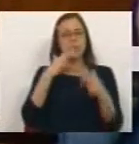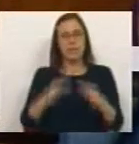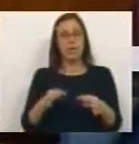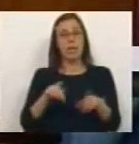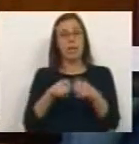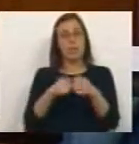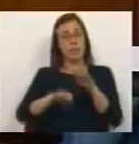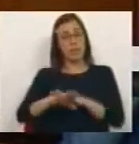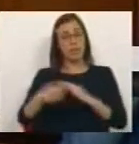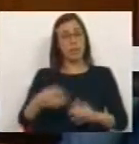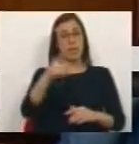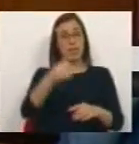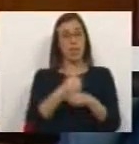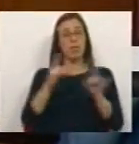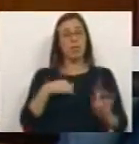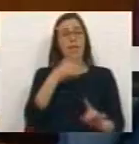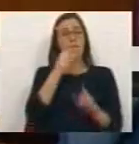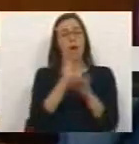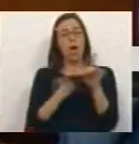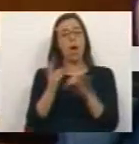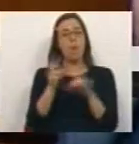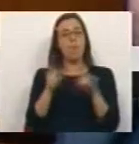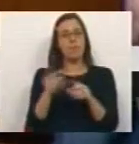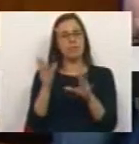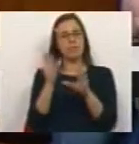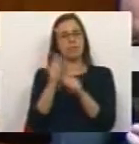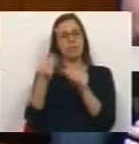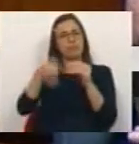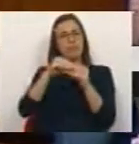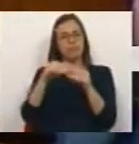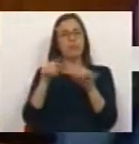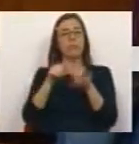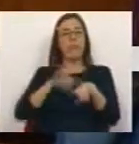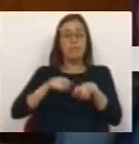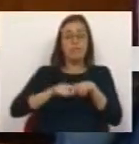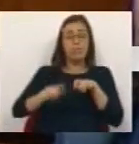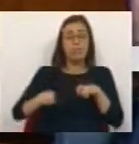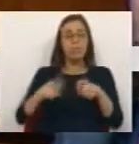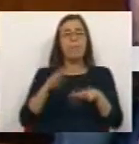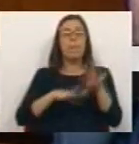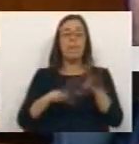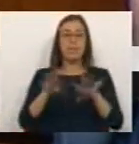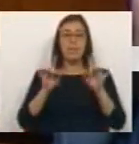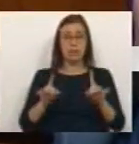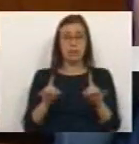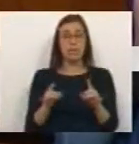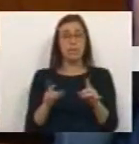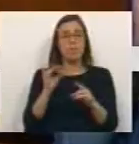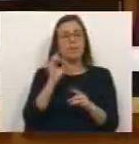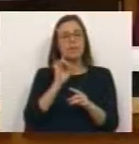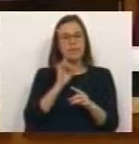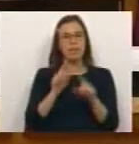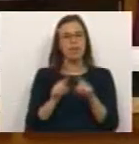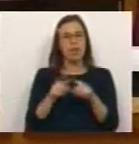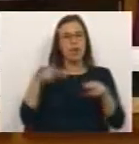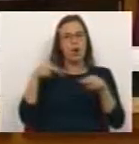são seguramente os partidos da direita, porque estamos a falar de aumentos extraordinários no período em que se procedeu ao mais